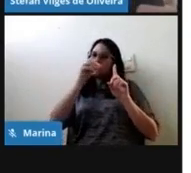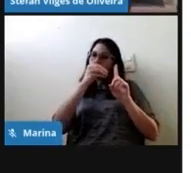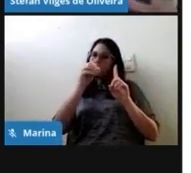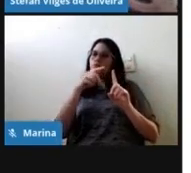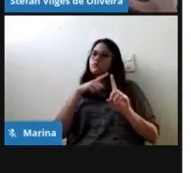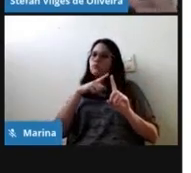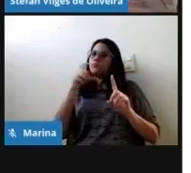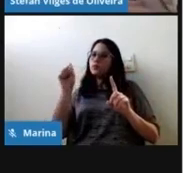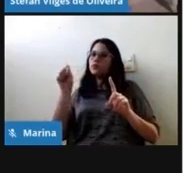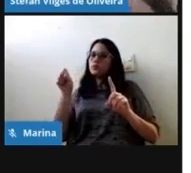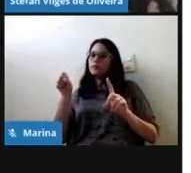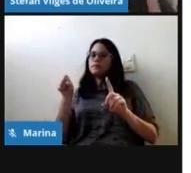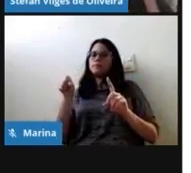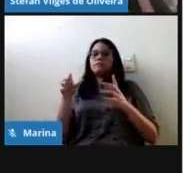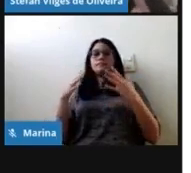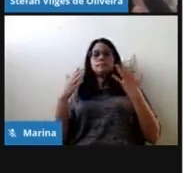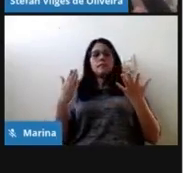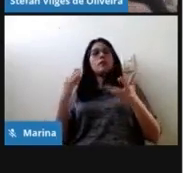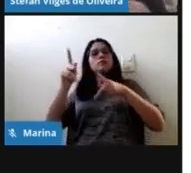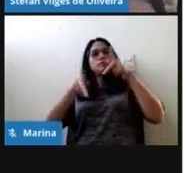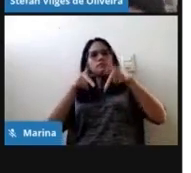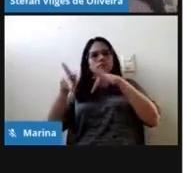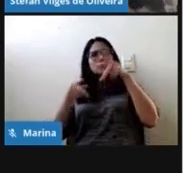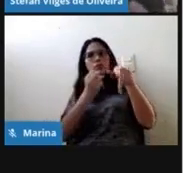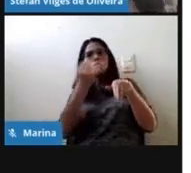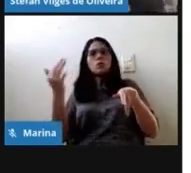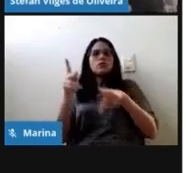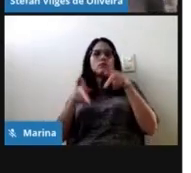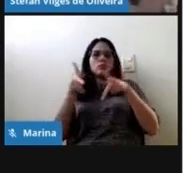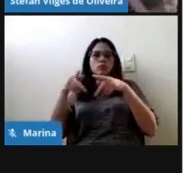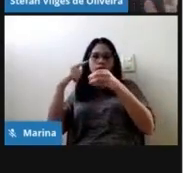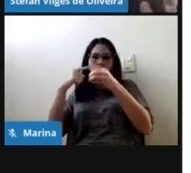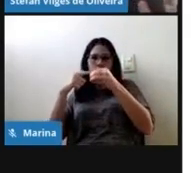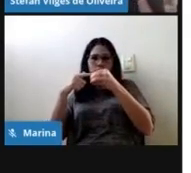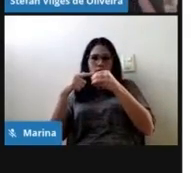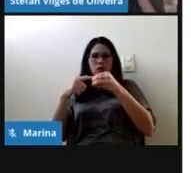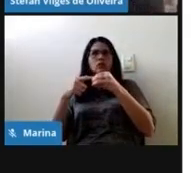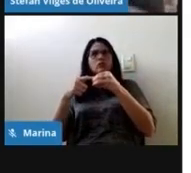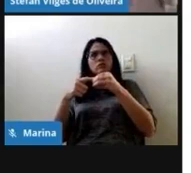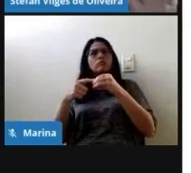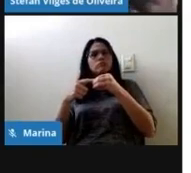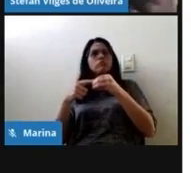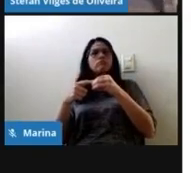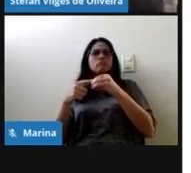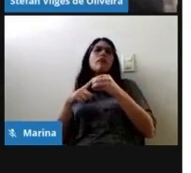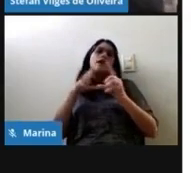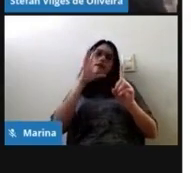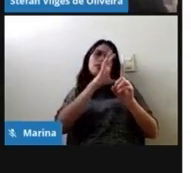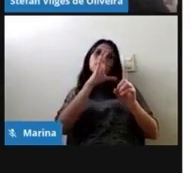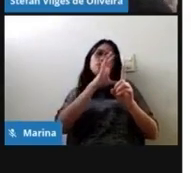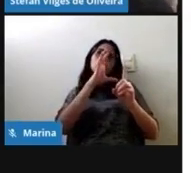pensando nisso, o porte populacional dos municípios pode ter uma relação com a vulnerabilidade demográfica